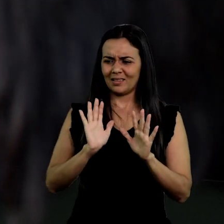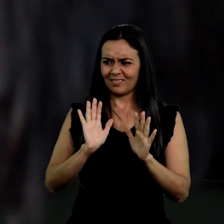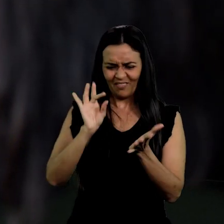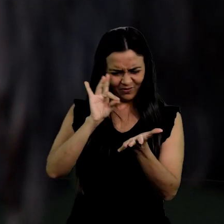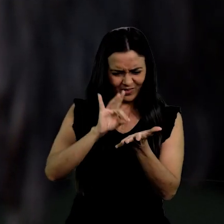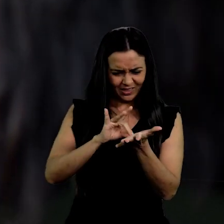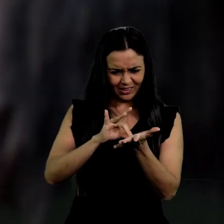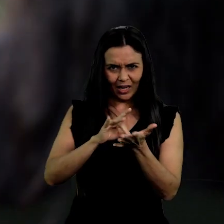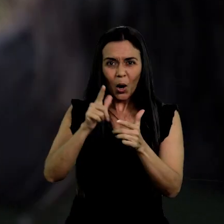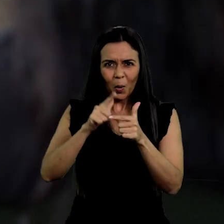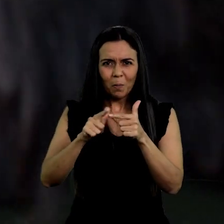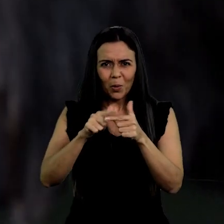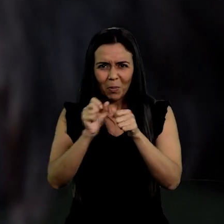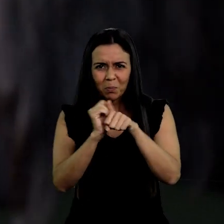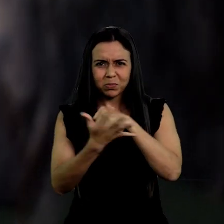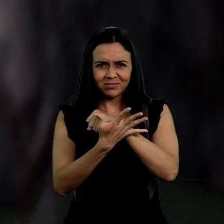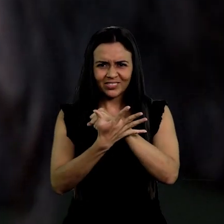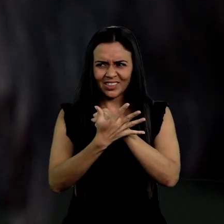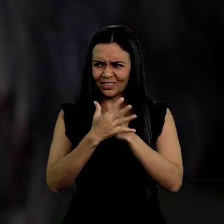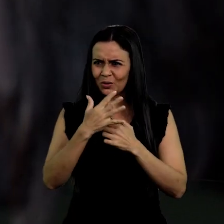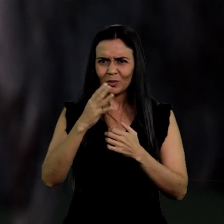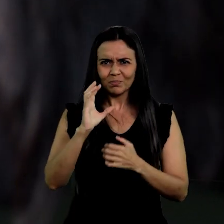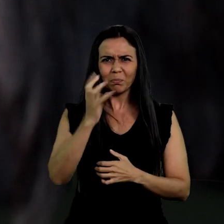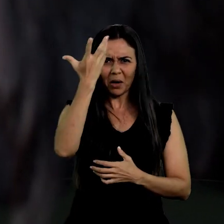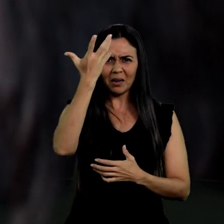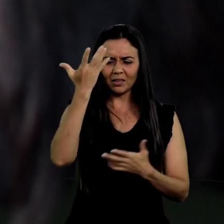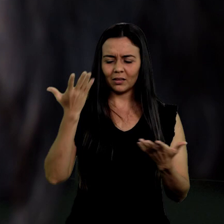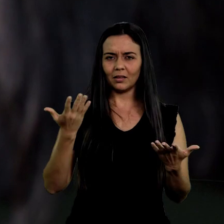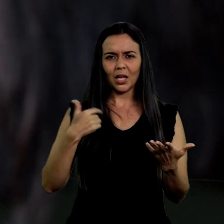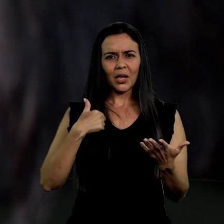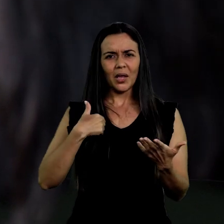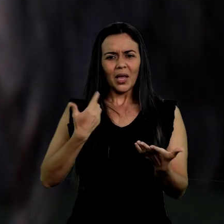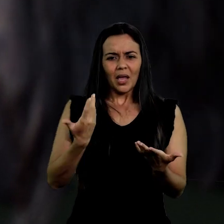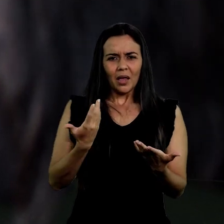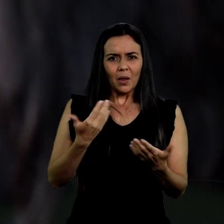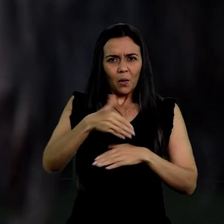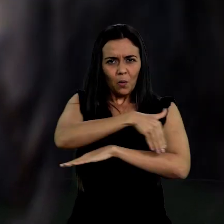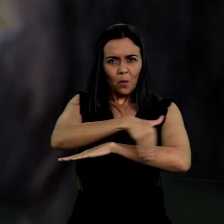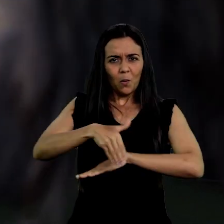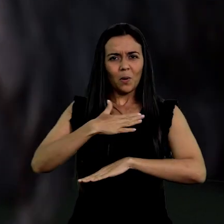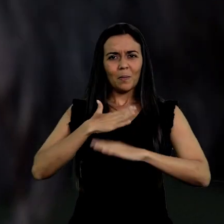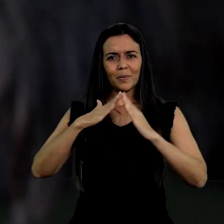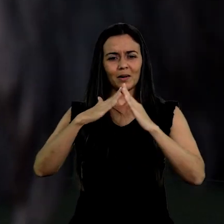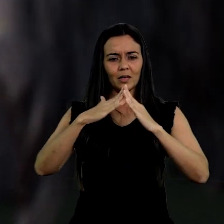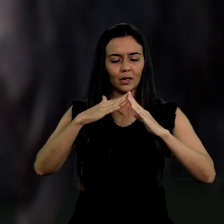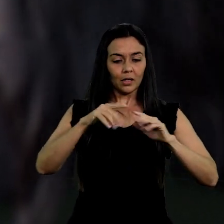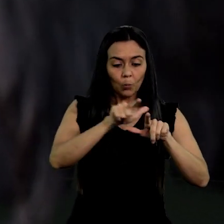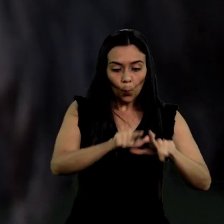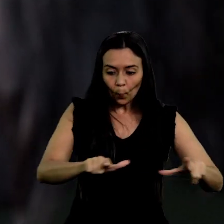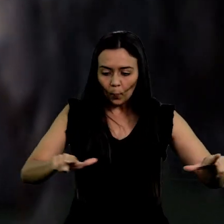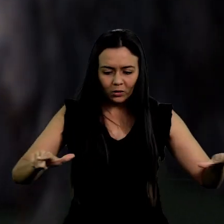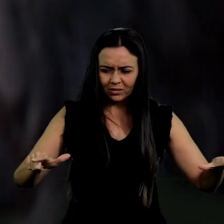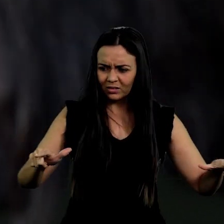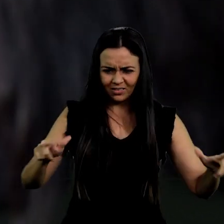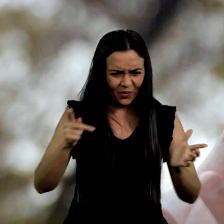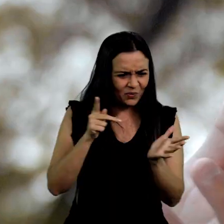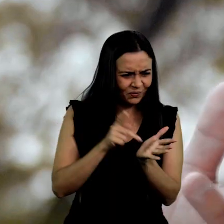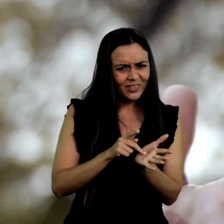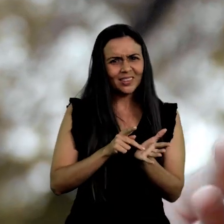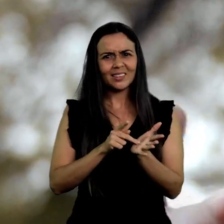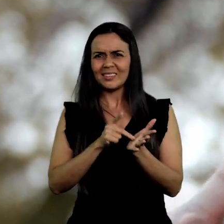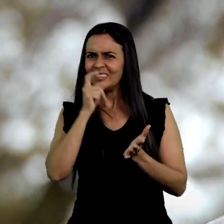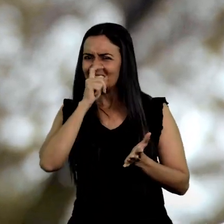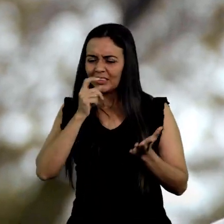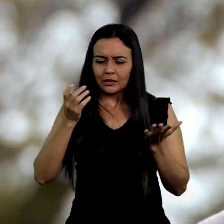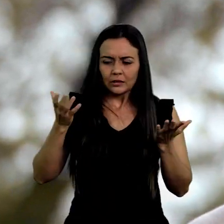estou sonhando acordado, né? Eu nunca vi a rua aqui na frente da minha casa tão vazia, nem em dia de Copa, né? Mas